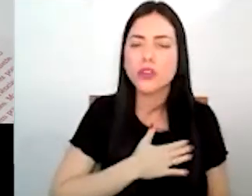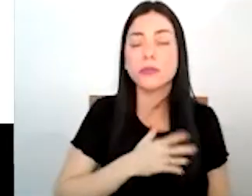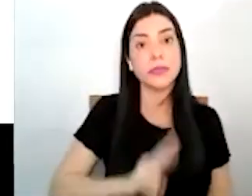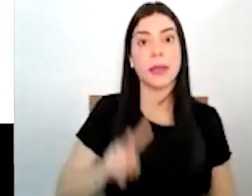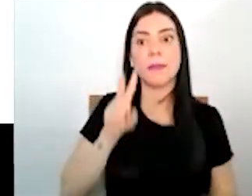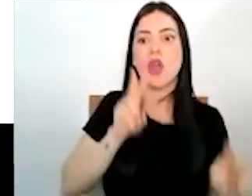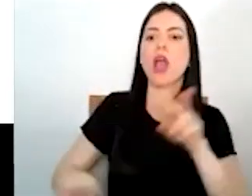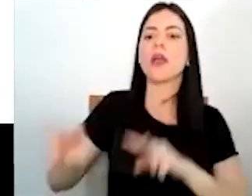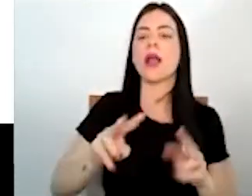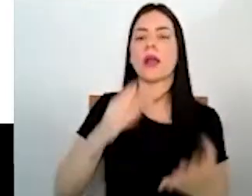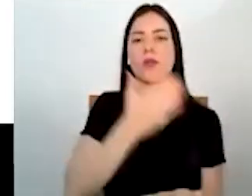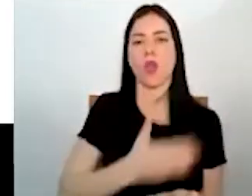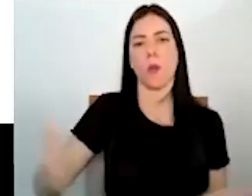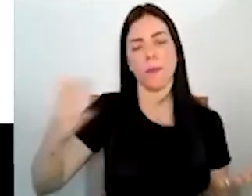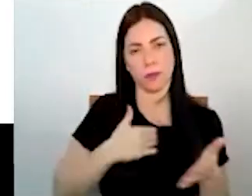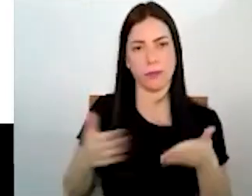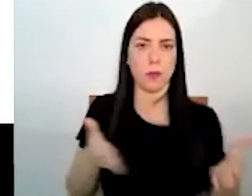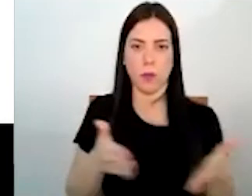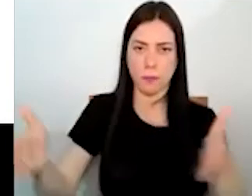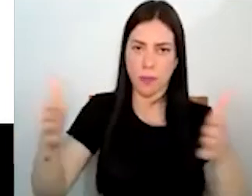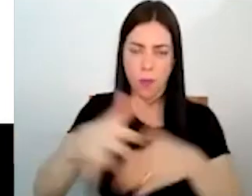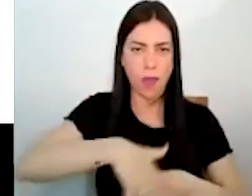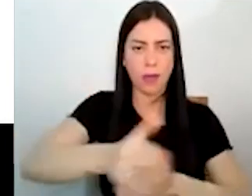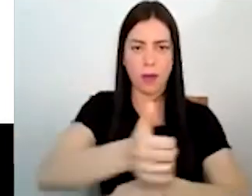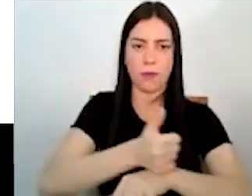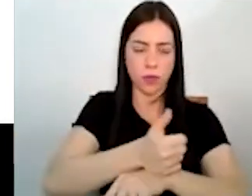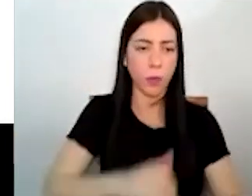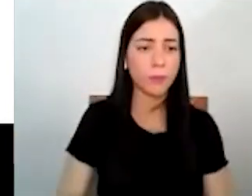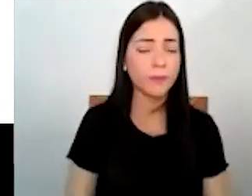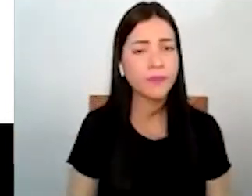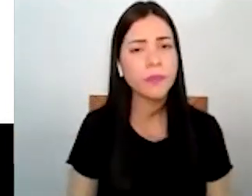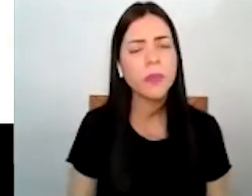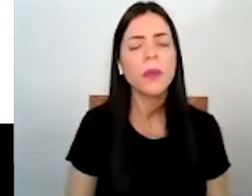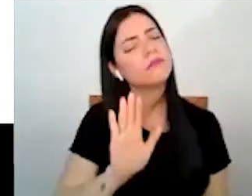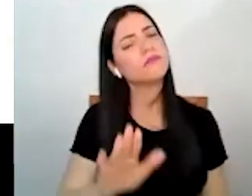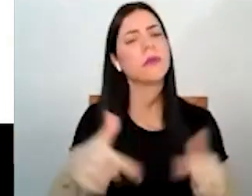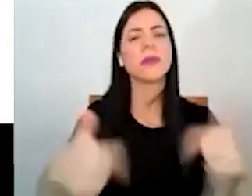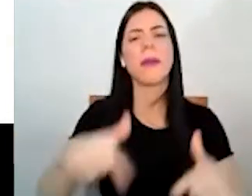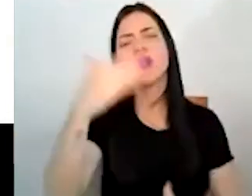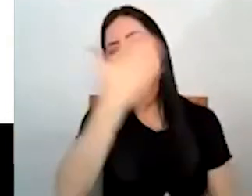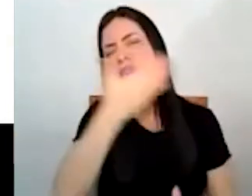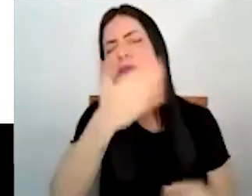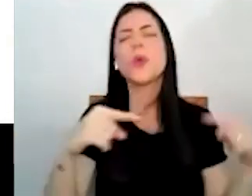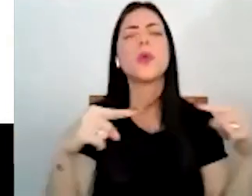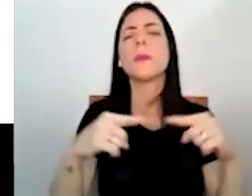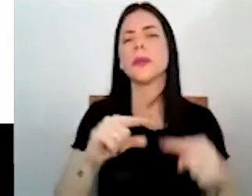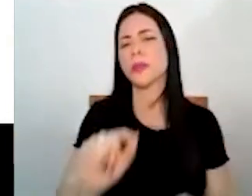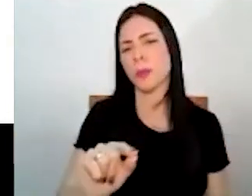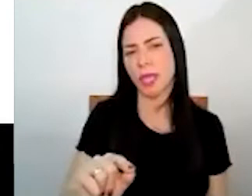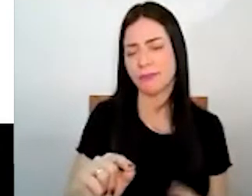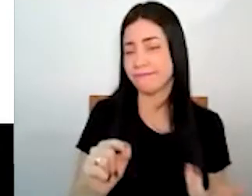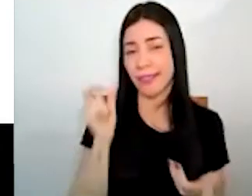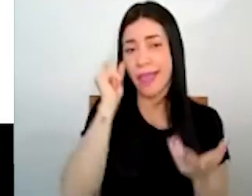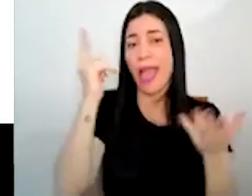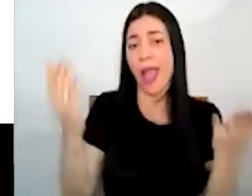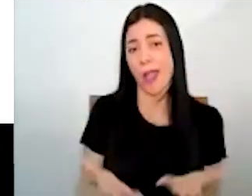trajetória profissional. O trabalho invisível é uma ideia, na verdade, de agora. Assim, é